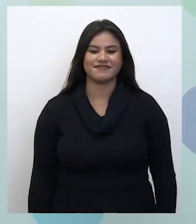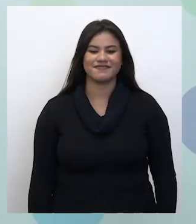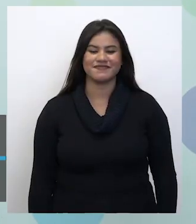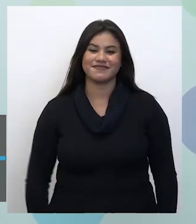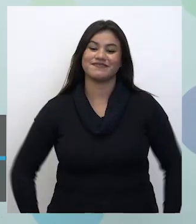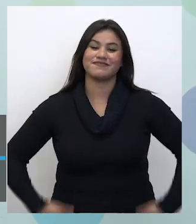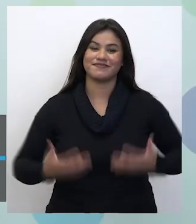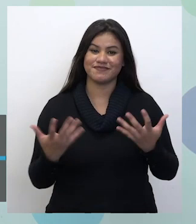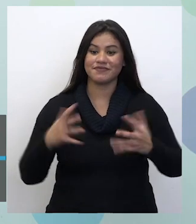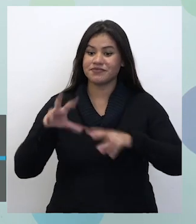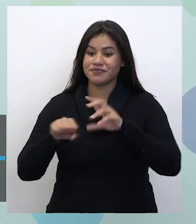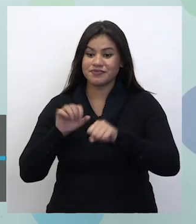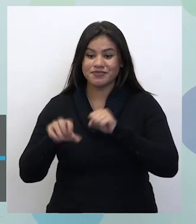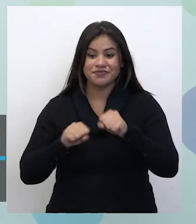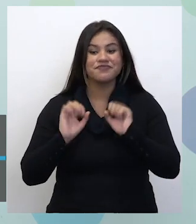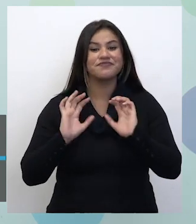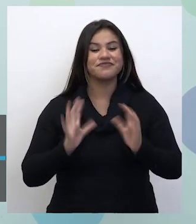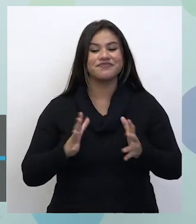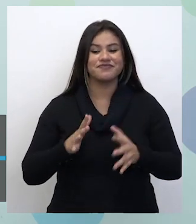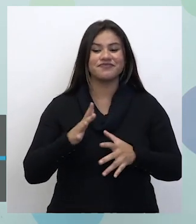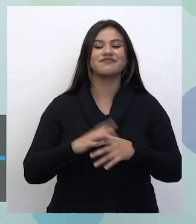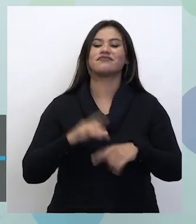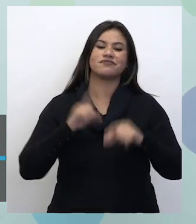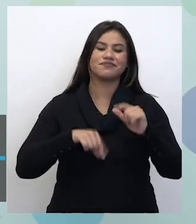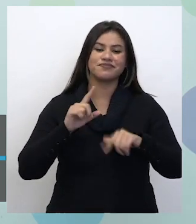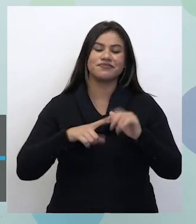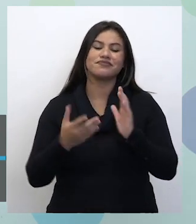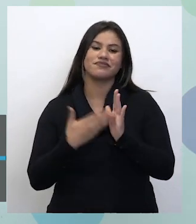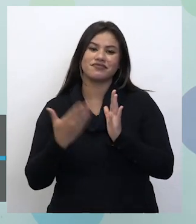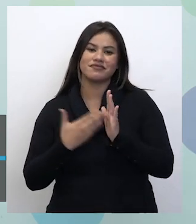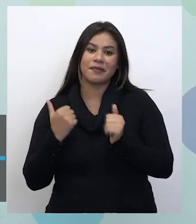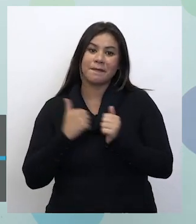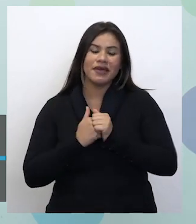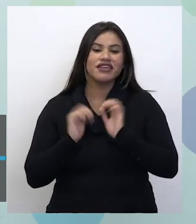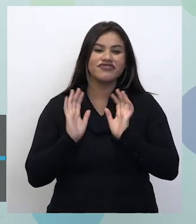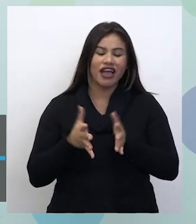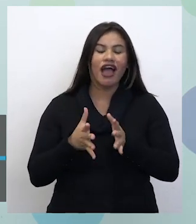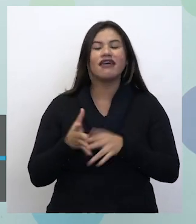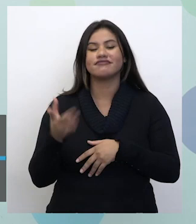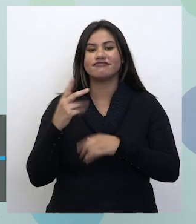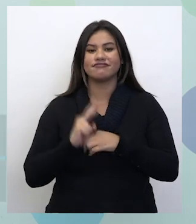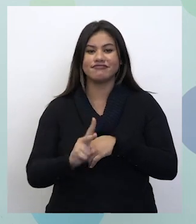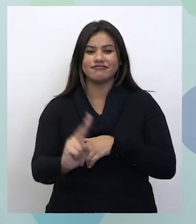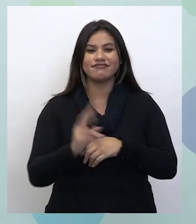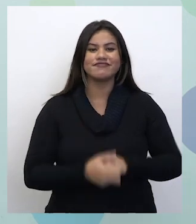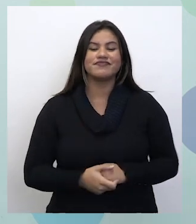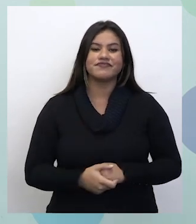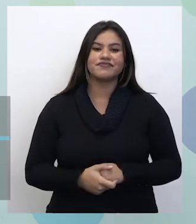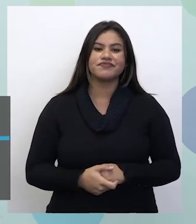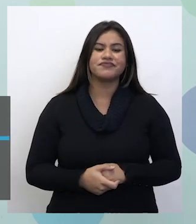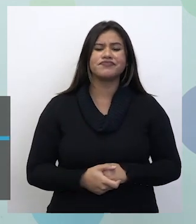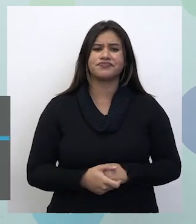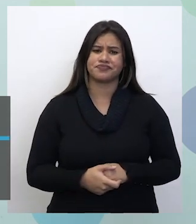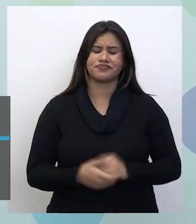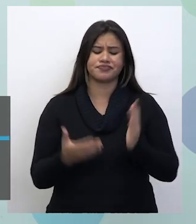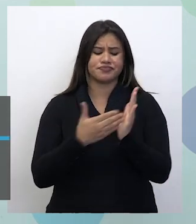Agora que você já pegou o seu caderno de respostas, seu material já está aí perto de você, a gente vai seguir com a nossa aula. Onde é que você vai olhar aí